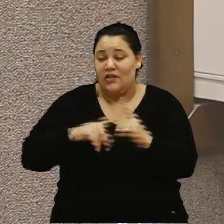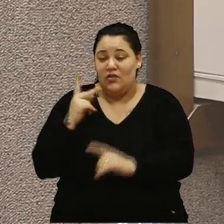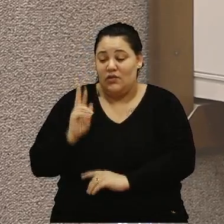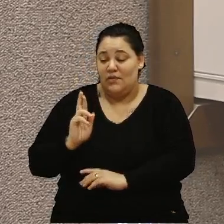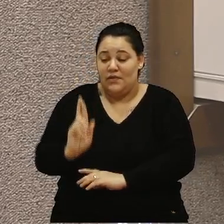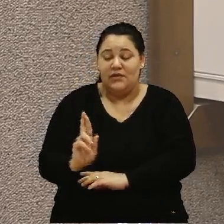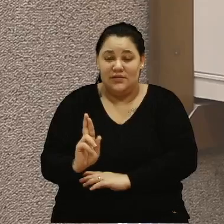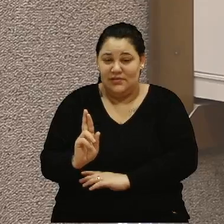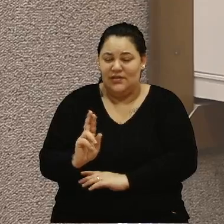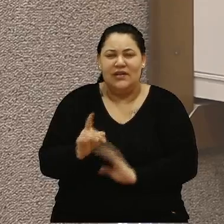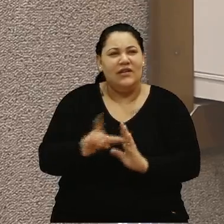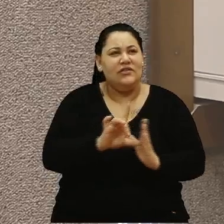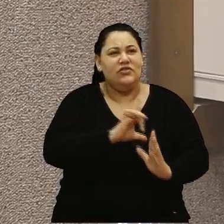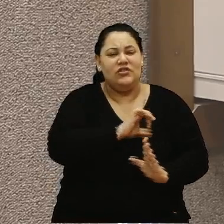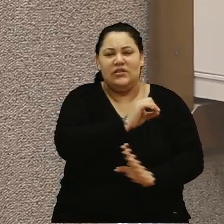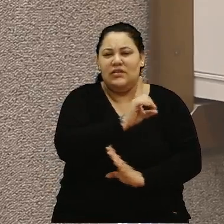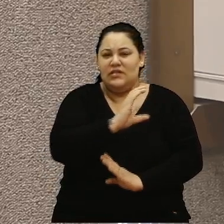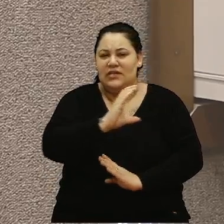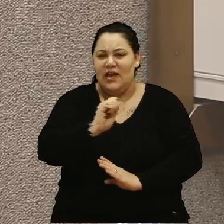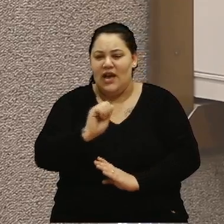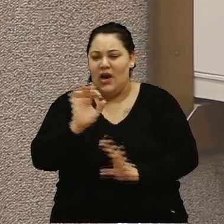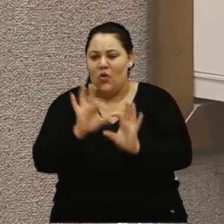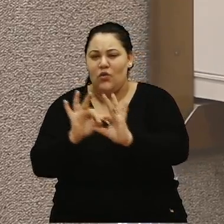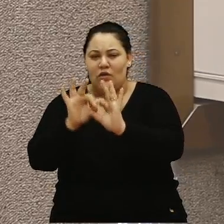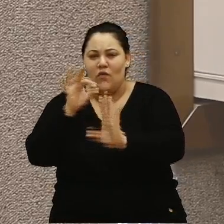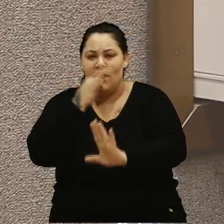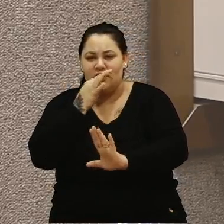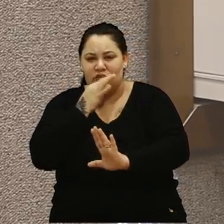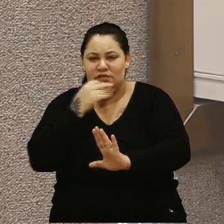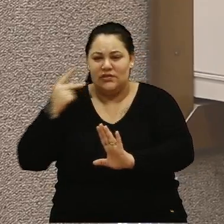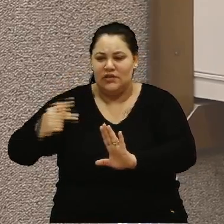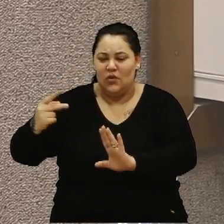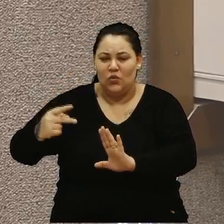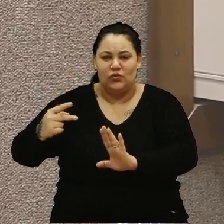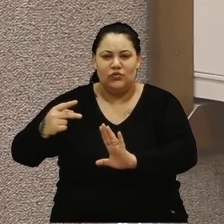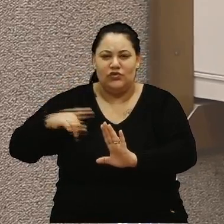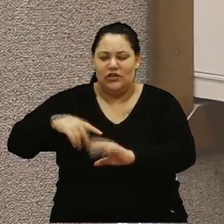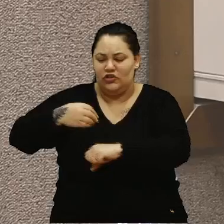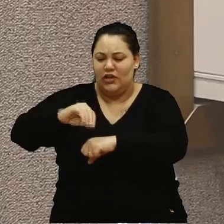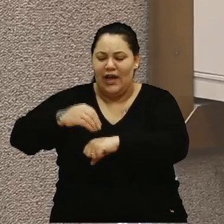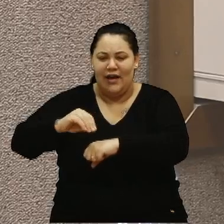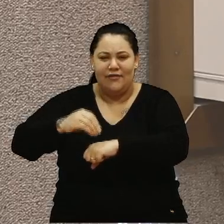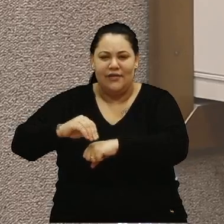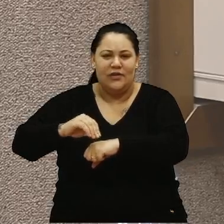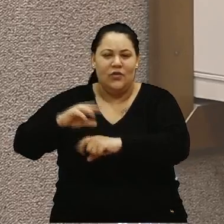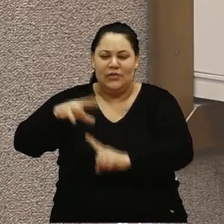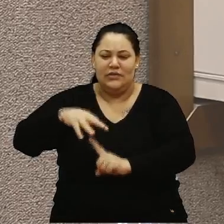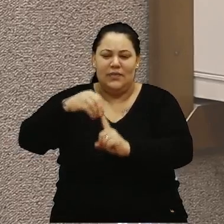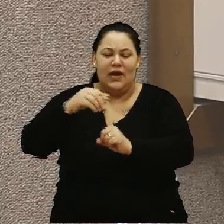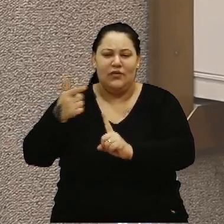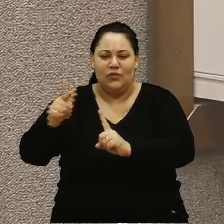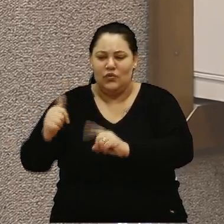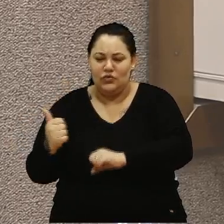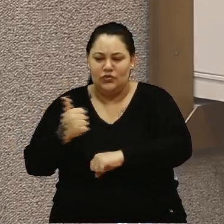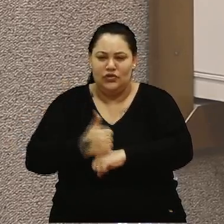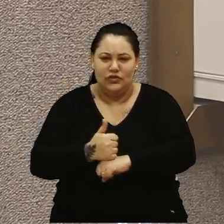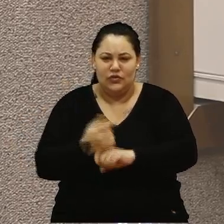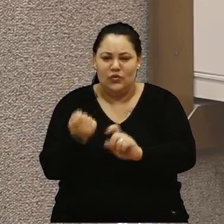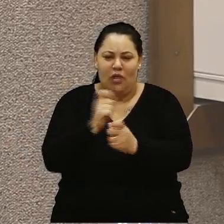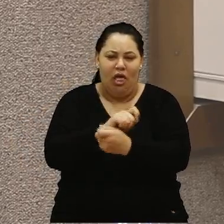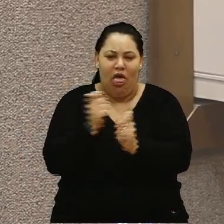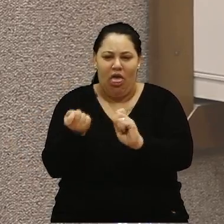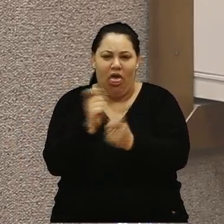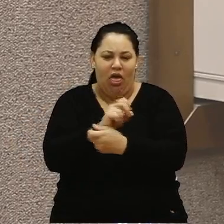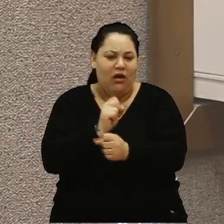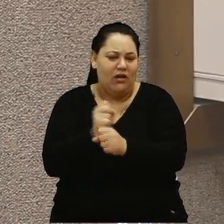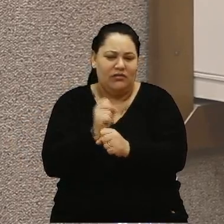DCE e União Caxiense de Estudantes Secundários também. Um indicava o titular, outro suplente, no outro ano eles trocavam. Inverte, tá? Claro.